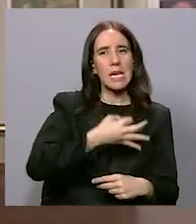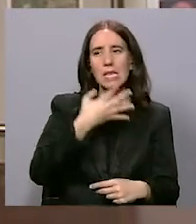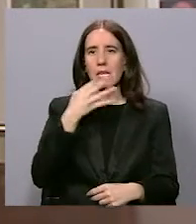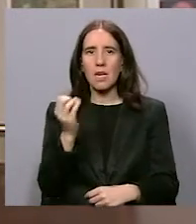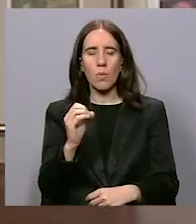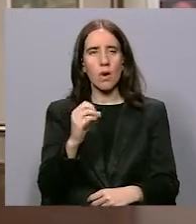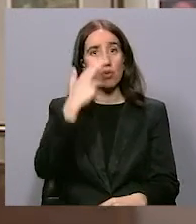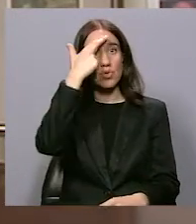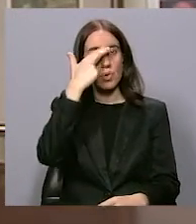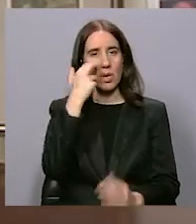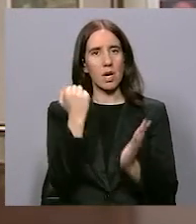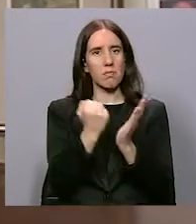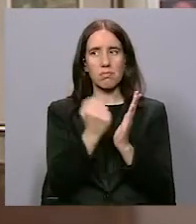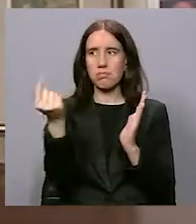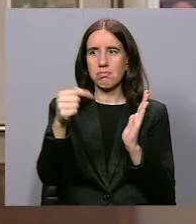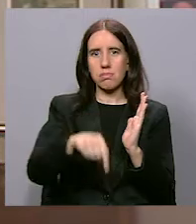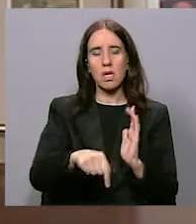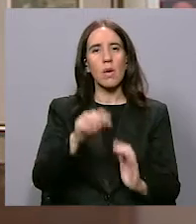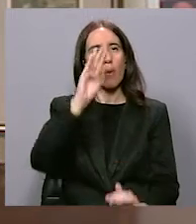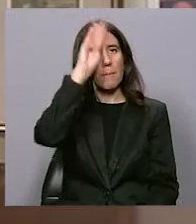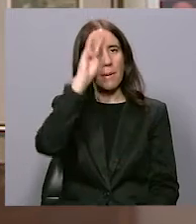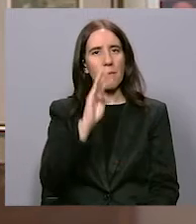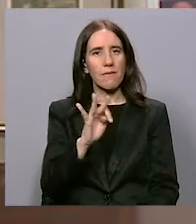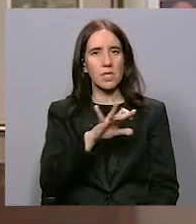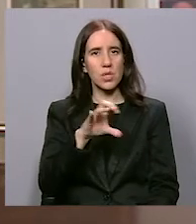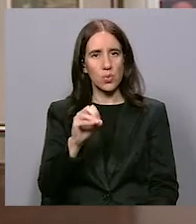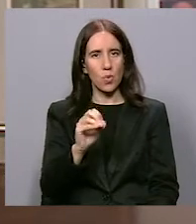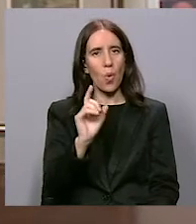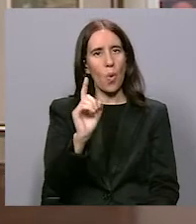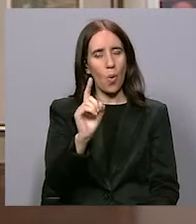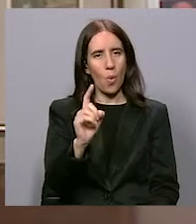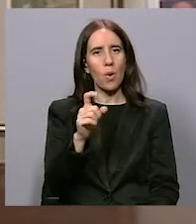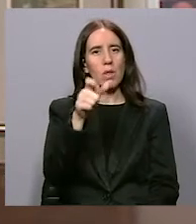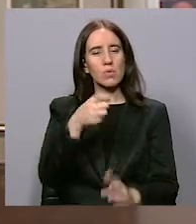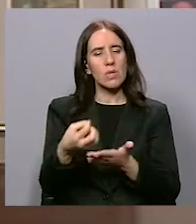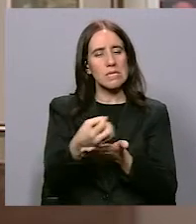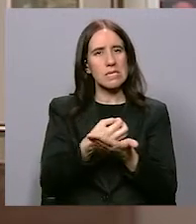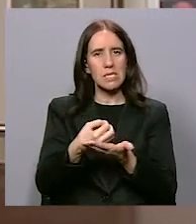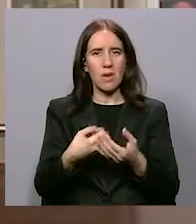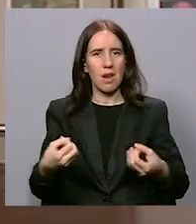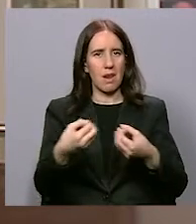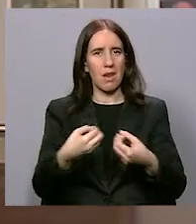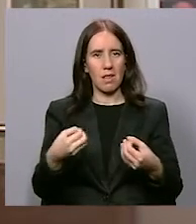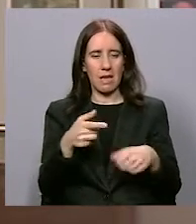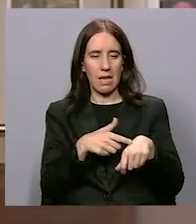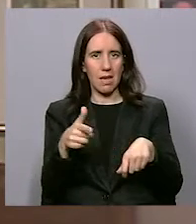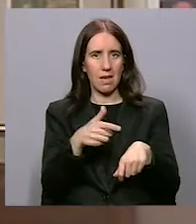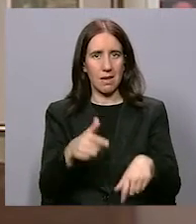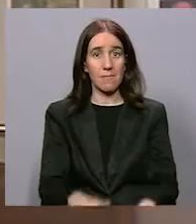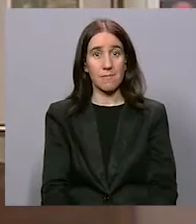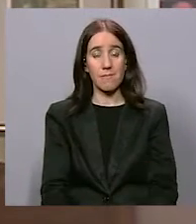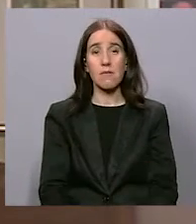como escada histórica do papa francisco o apóstolo dos deserdados desta era